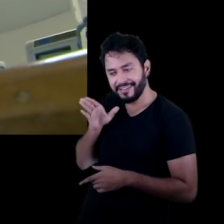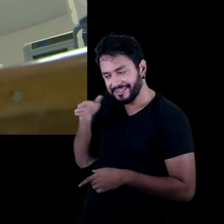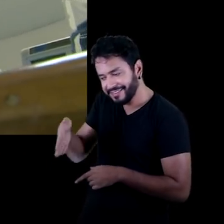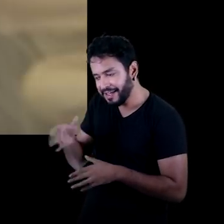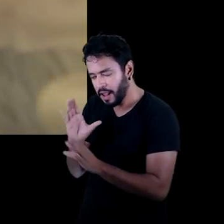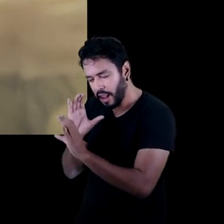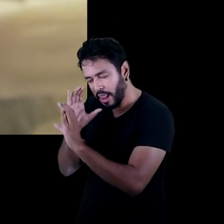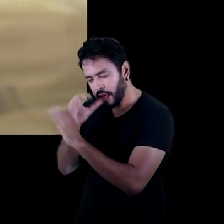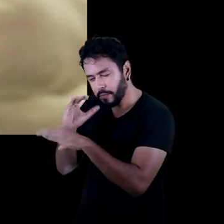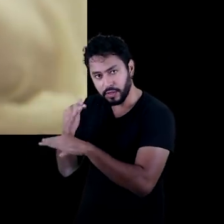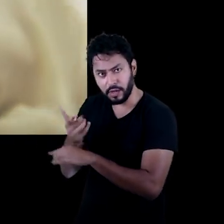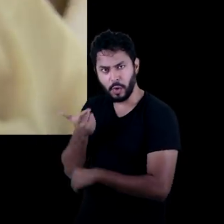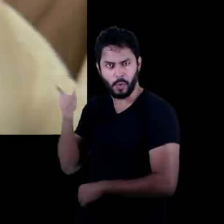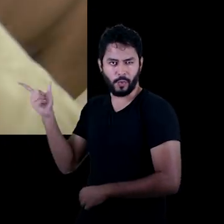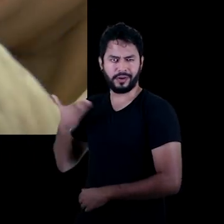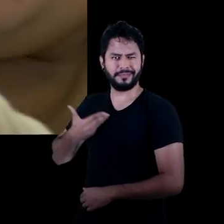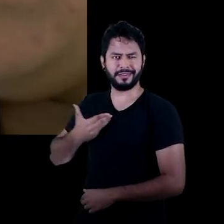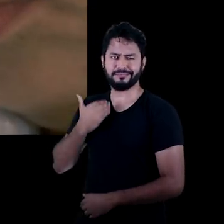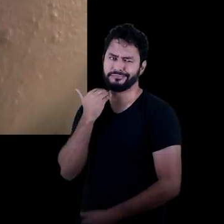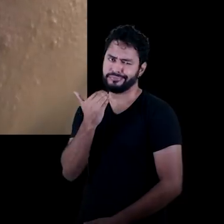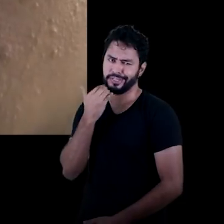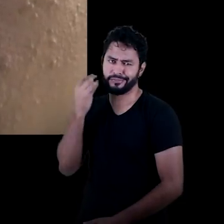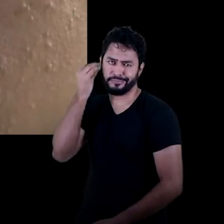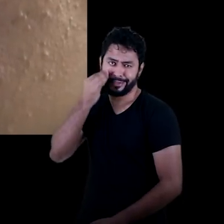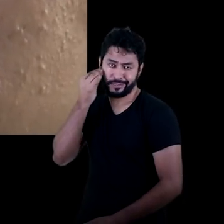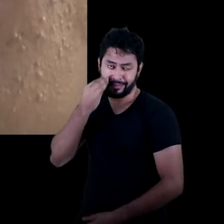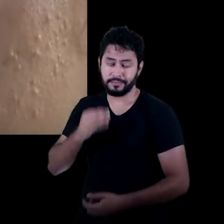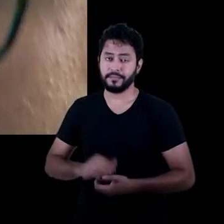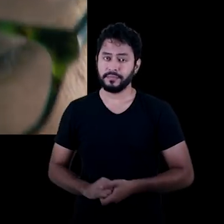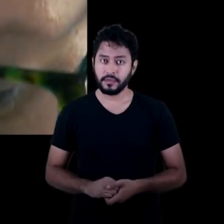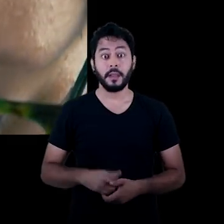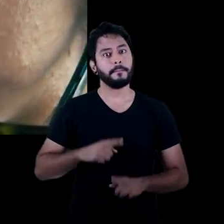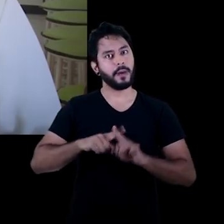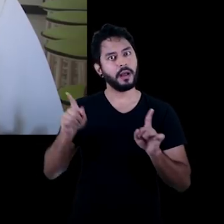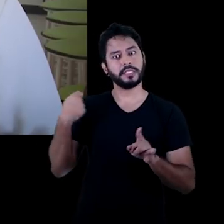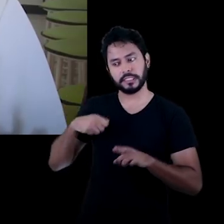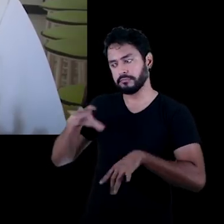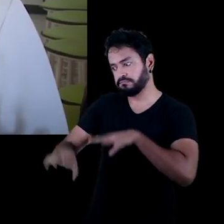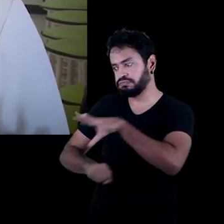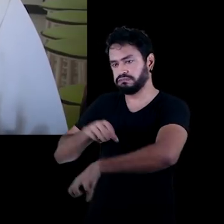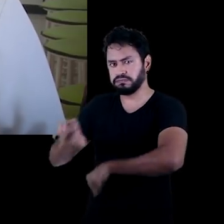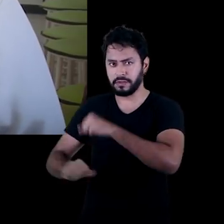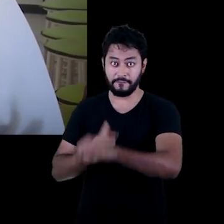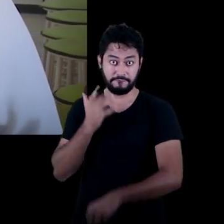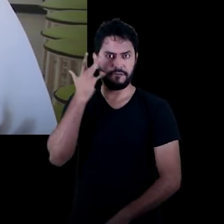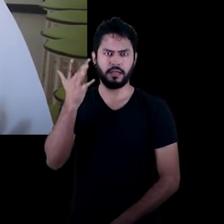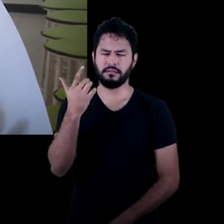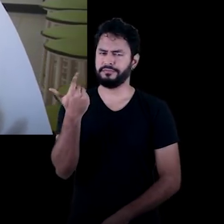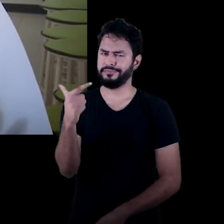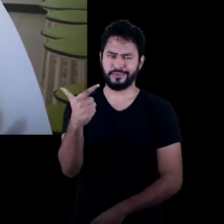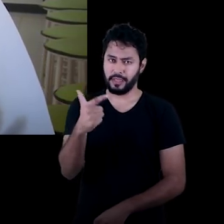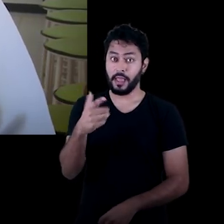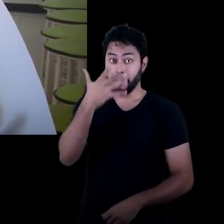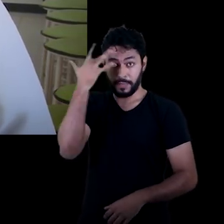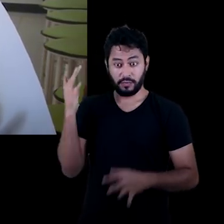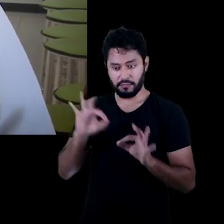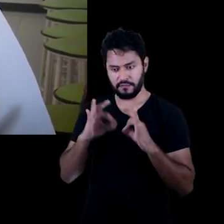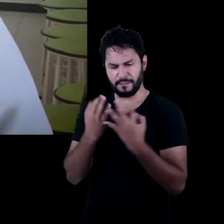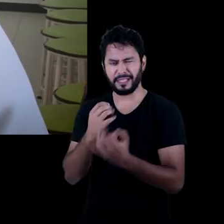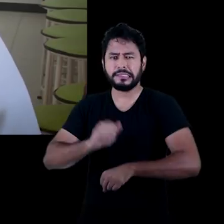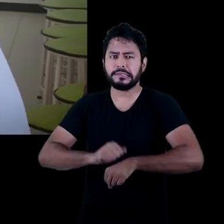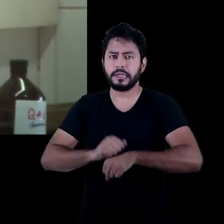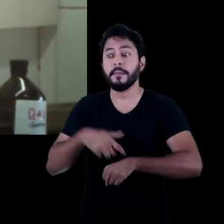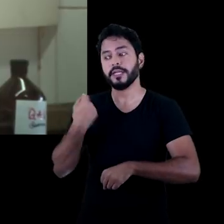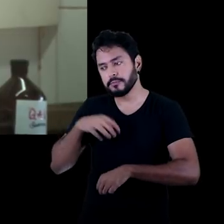laboratório que meus colegas não tinham. Você tem que correr atrás, porque nada vem fácil, somente da pessoa que é de origem